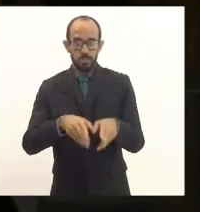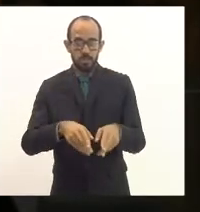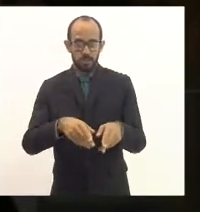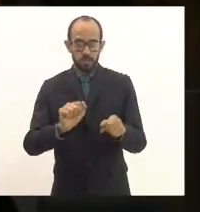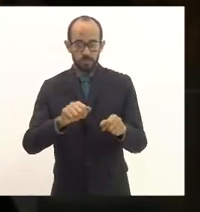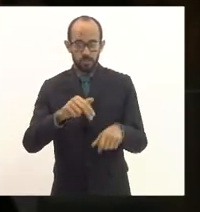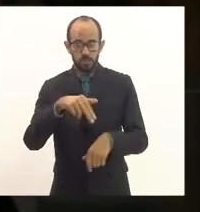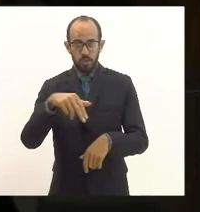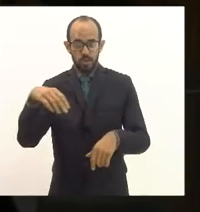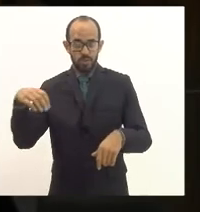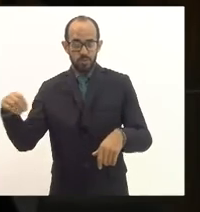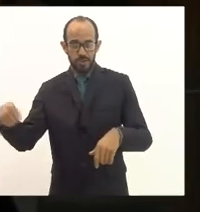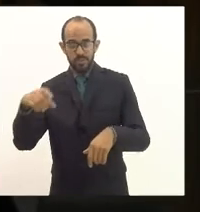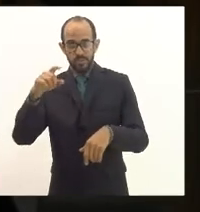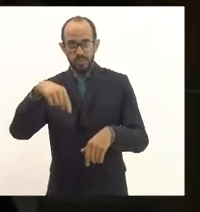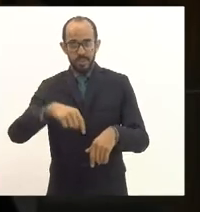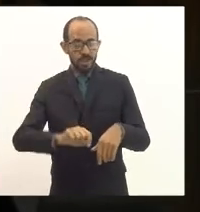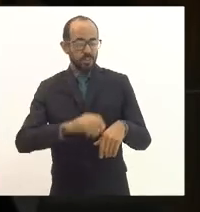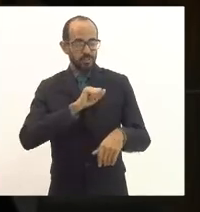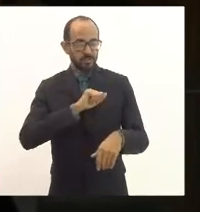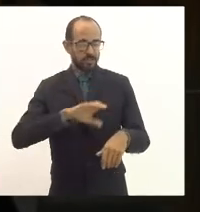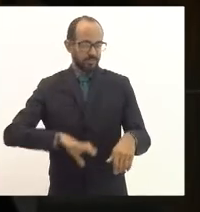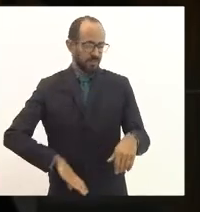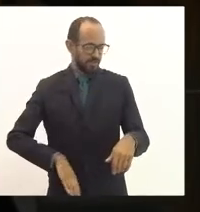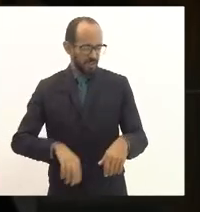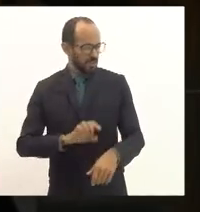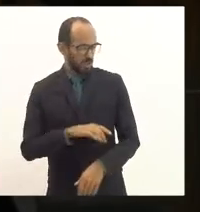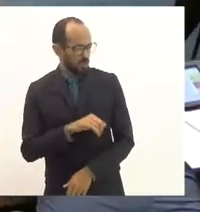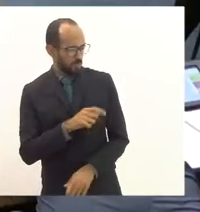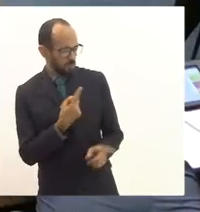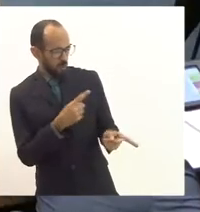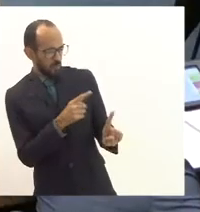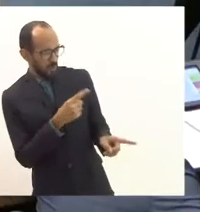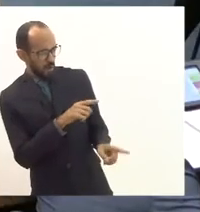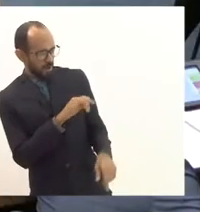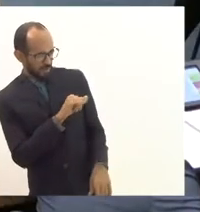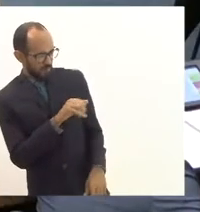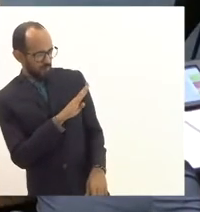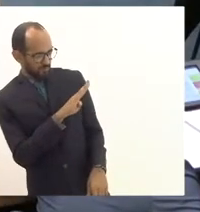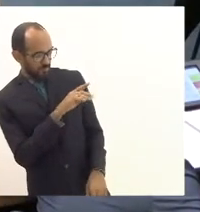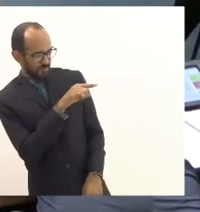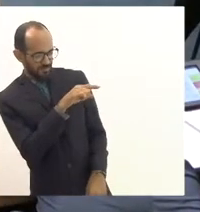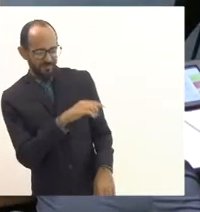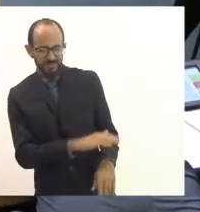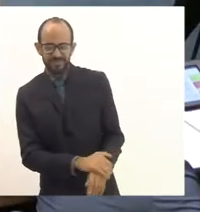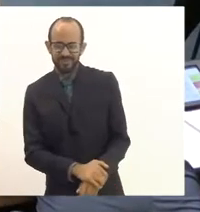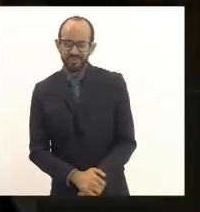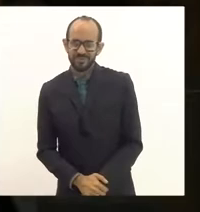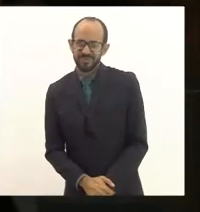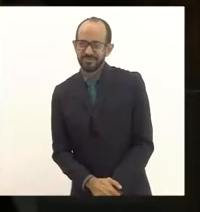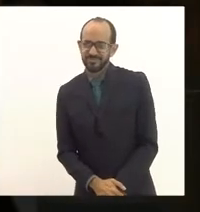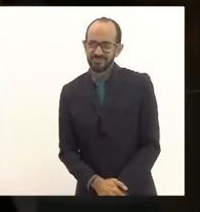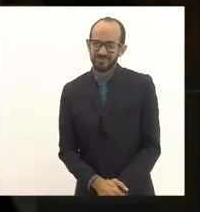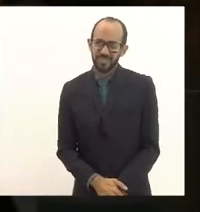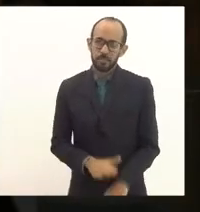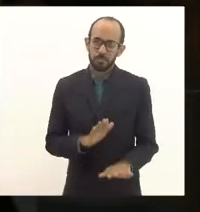presidente André Siciliano, para fazer ciúme a Vossa Excelência. mas